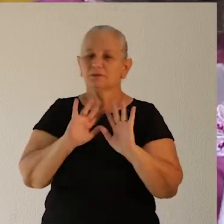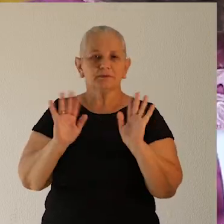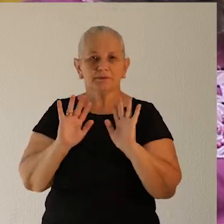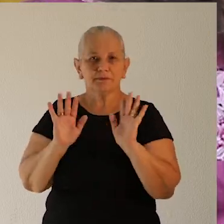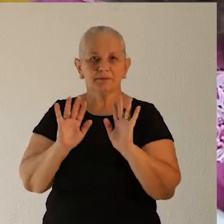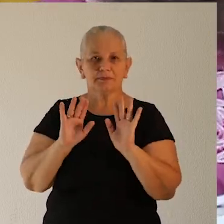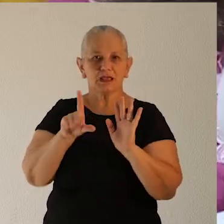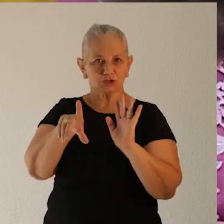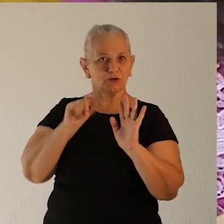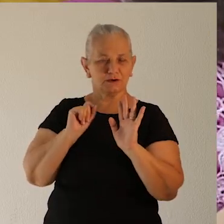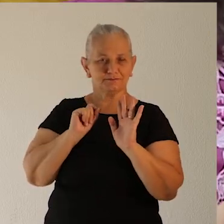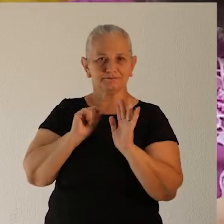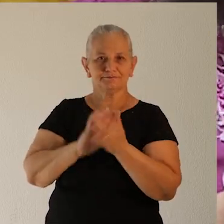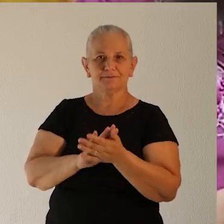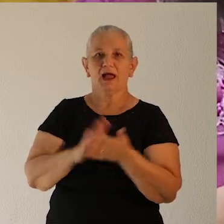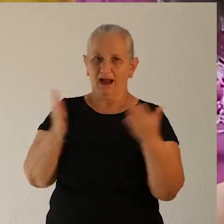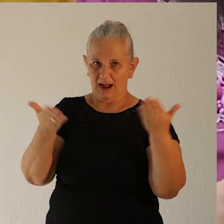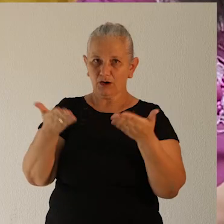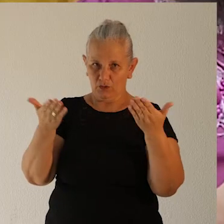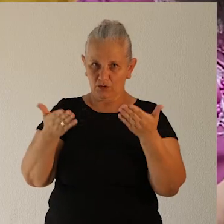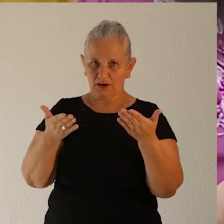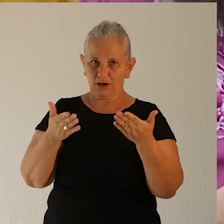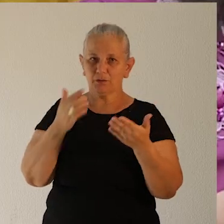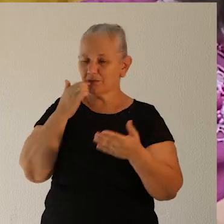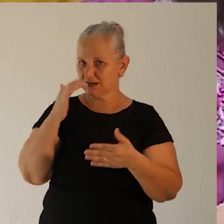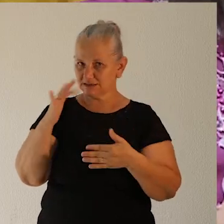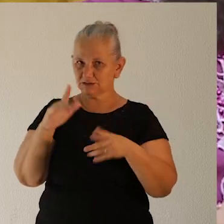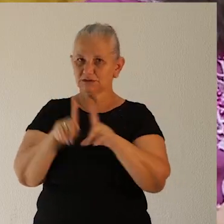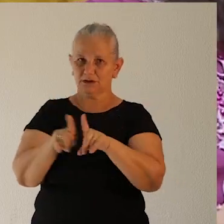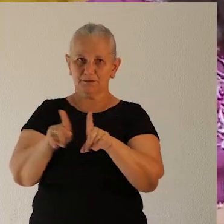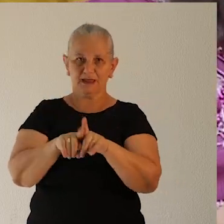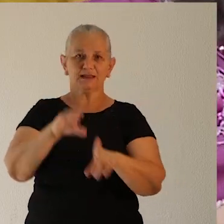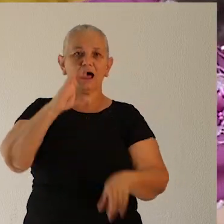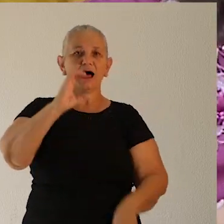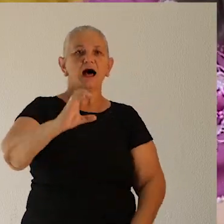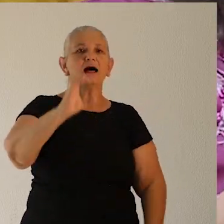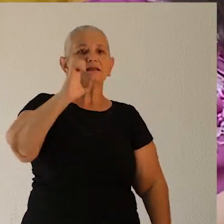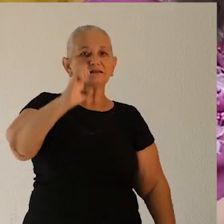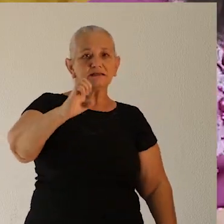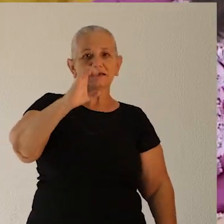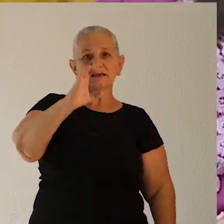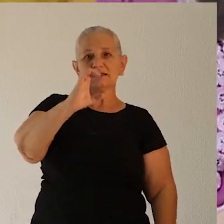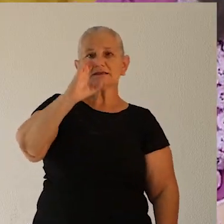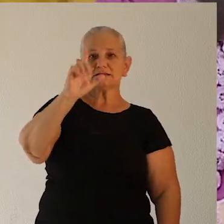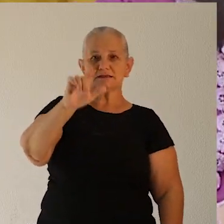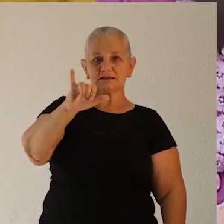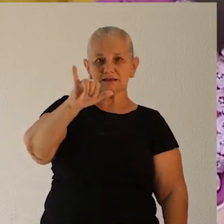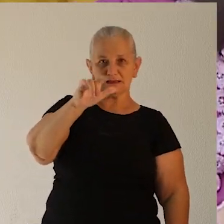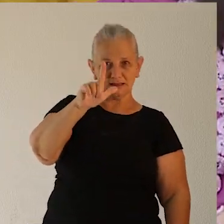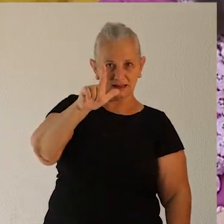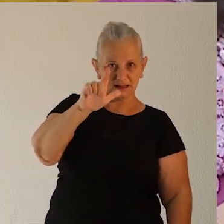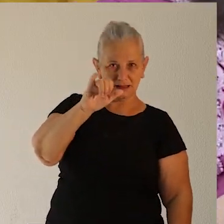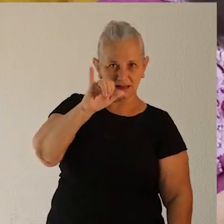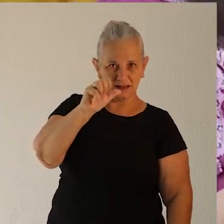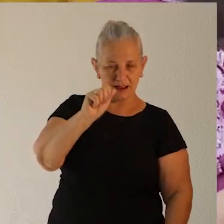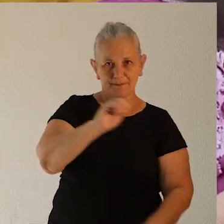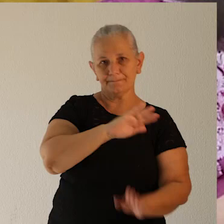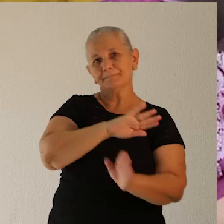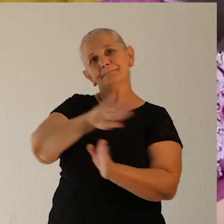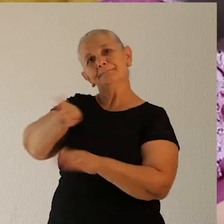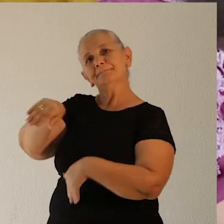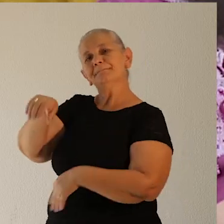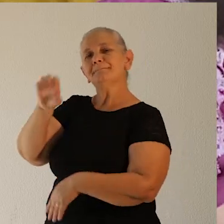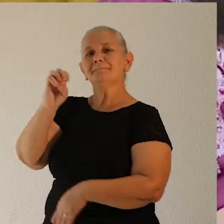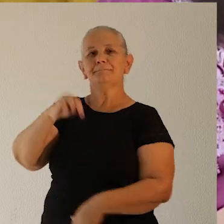Cecília Meirelles. Ah, muito legal, Cecília também. É, a Cecília Meirelles foi uma notória escritora, artista e educadora